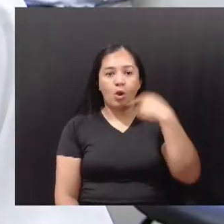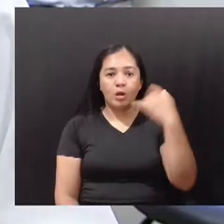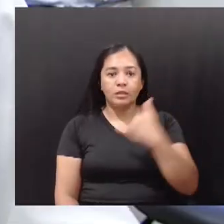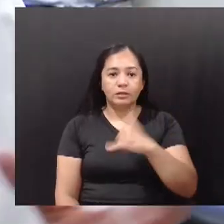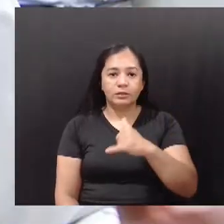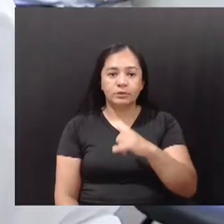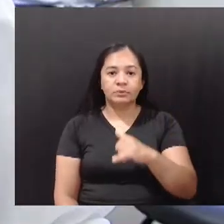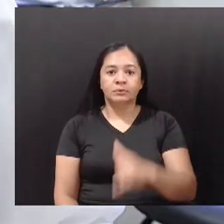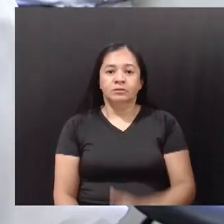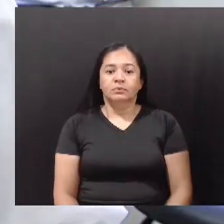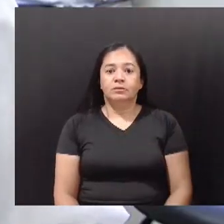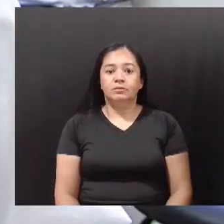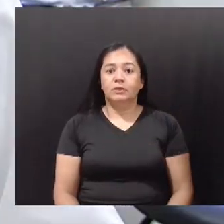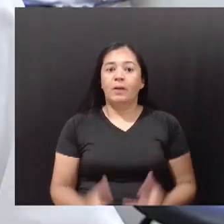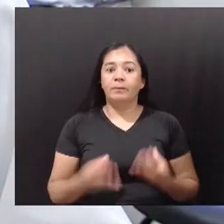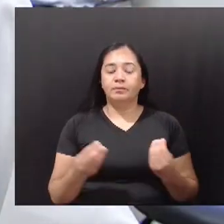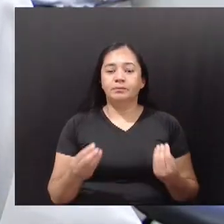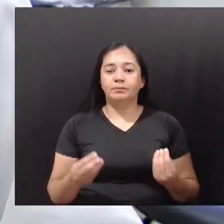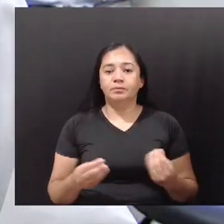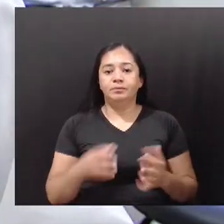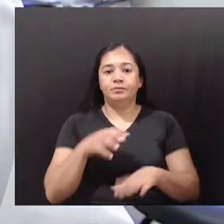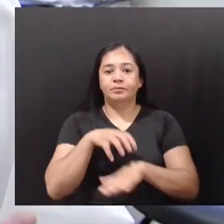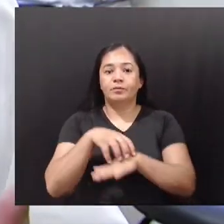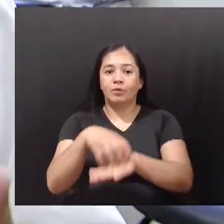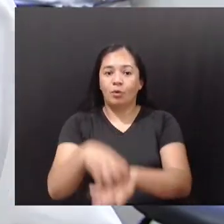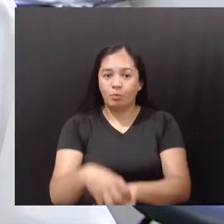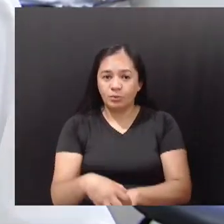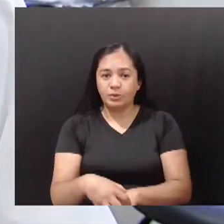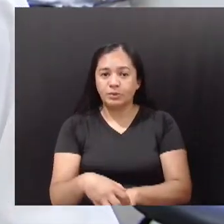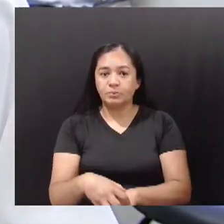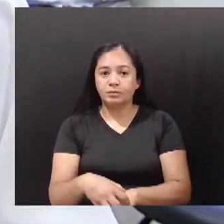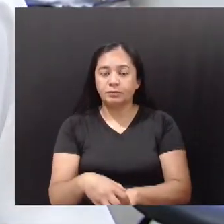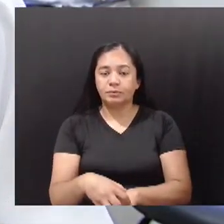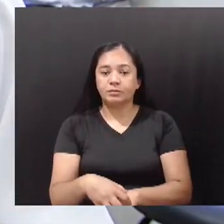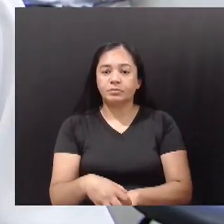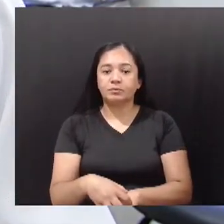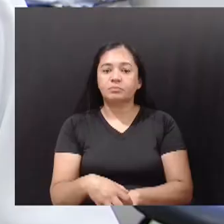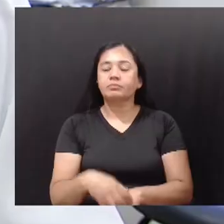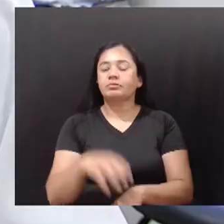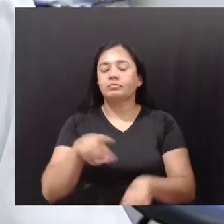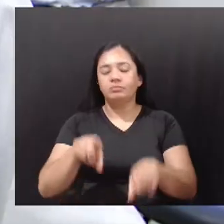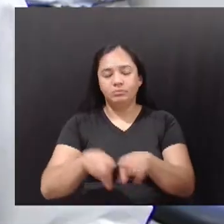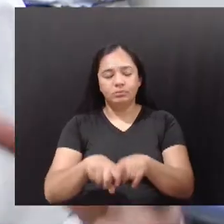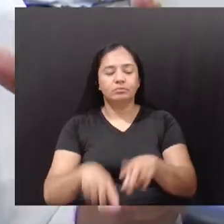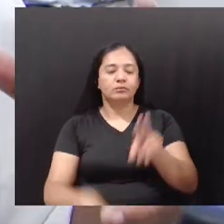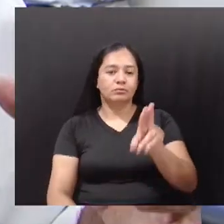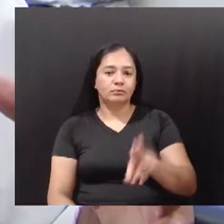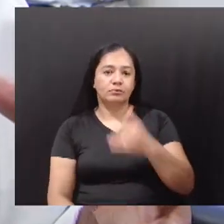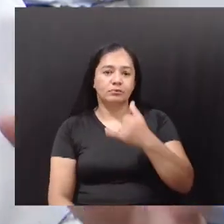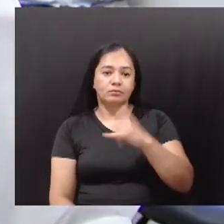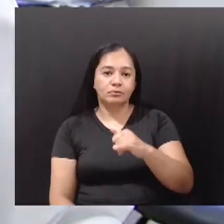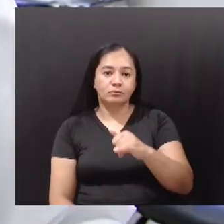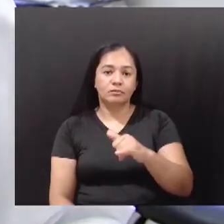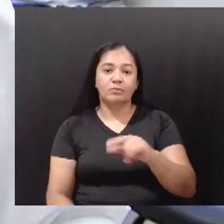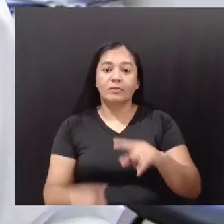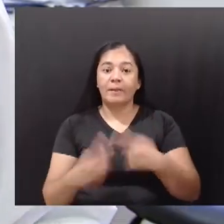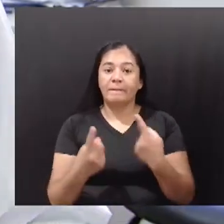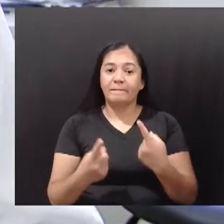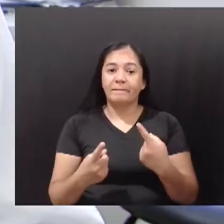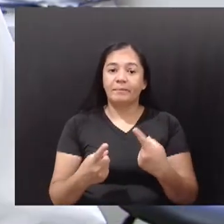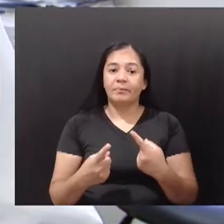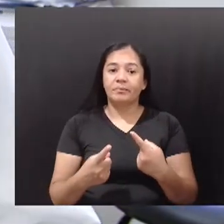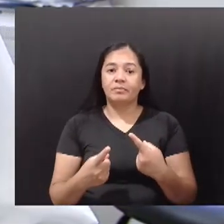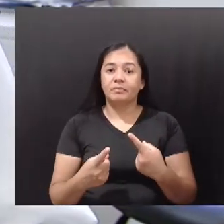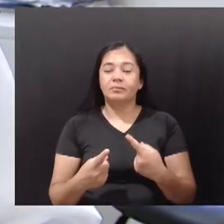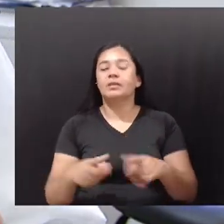muito consumida. O transporte é uma fonte grande, né, de consumo de energia, mas as residências também têm